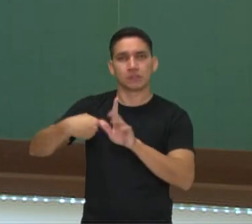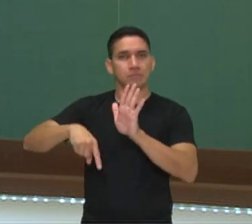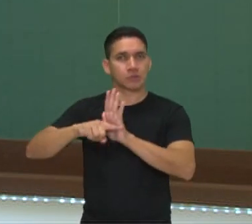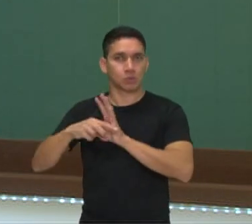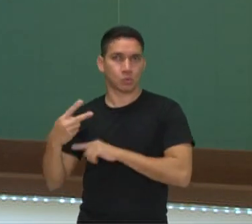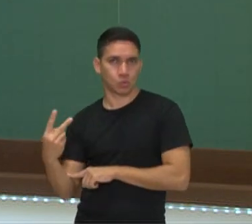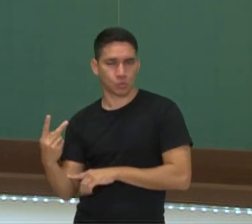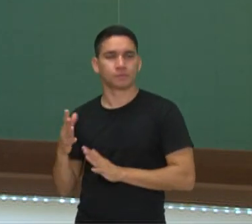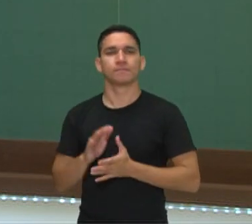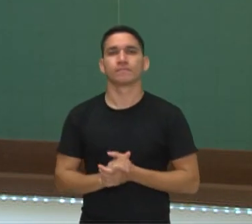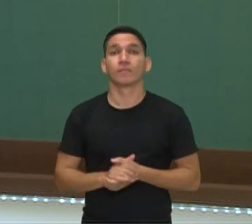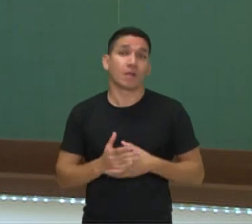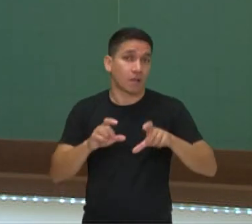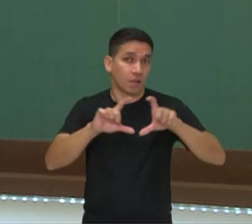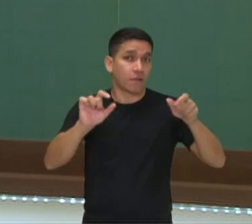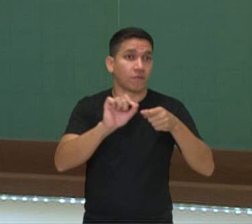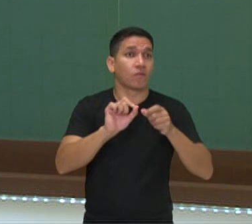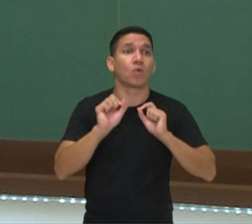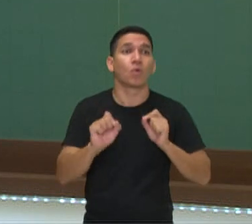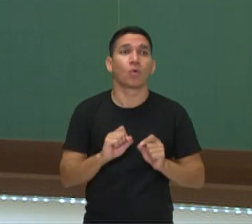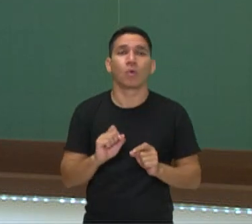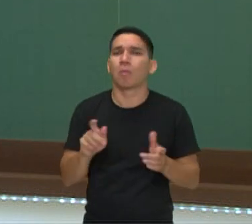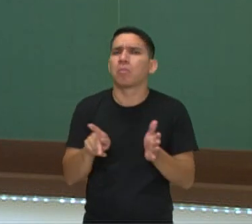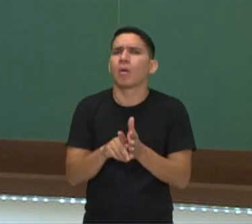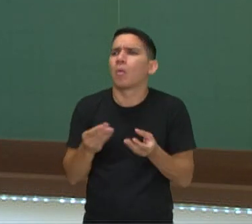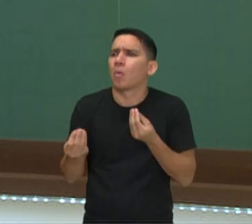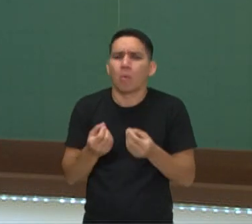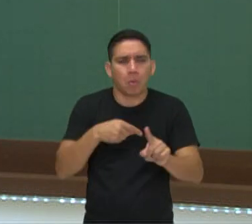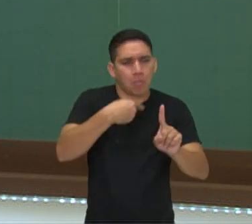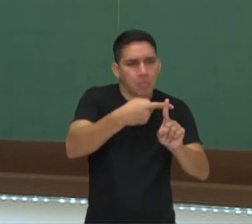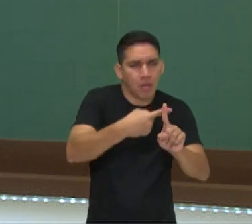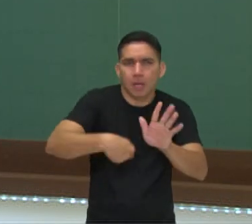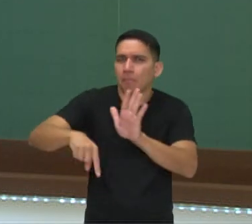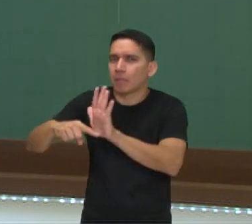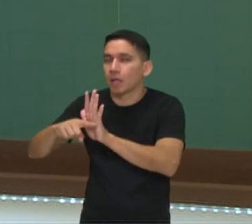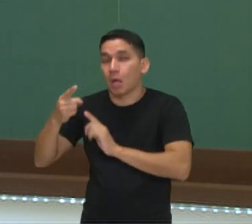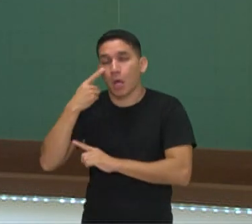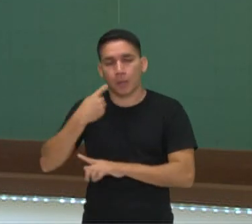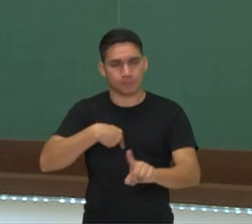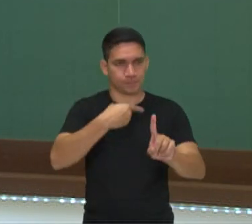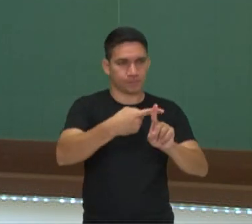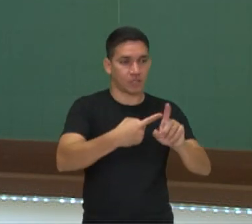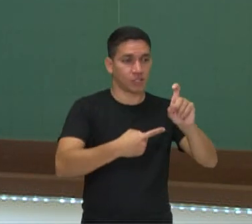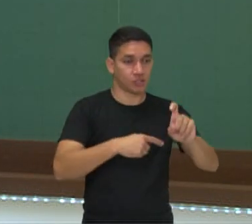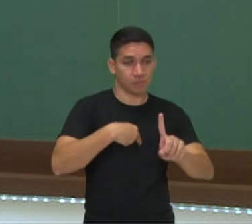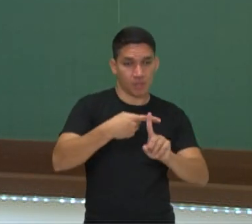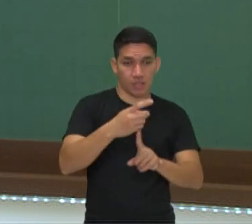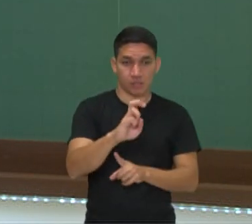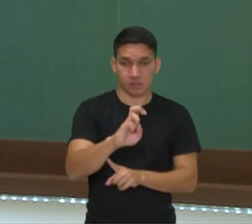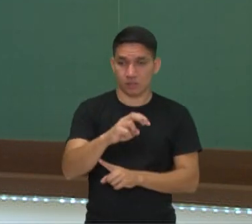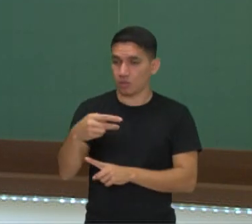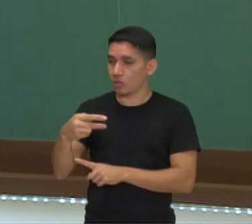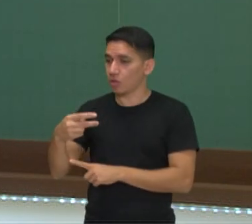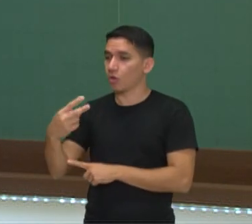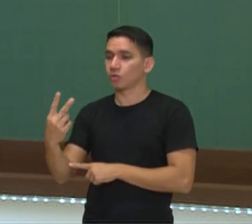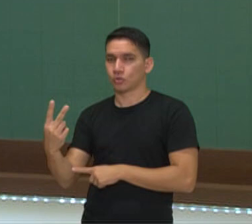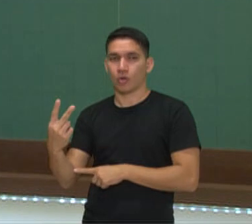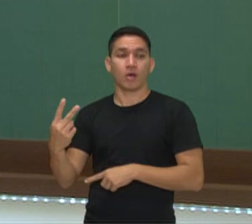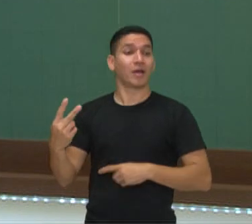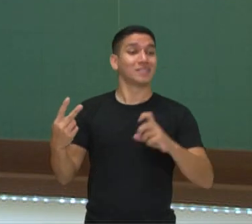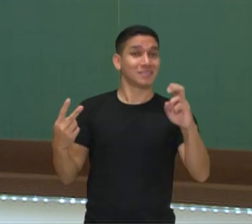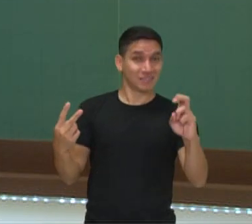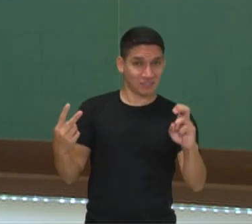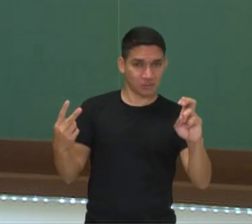2. E daí agora resolve, né? Com o mais e com o menos. Então, x mais 5 igual a 2, o 5